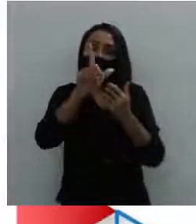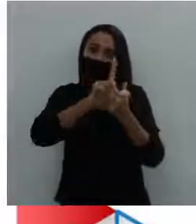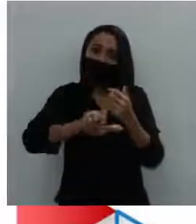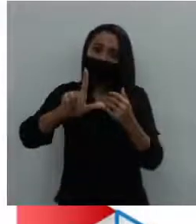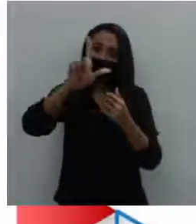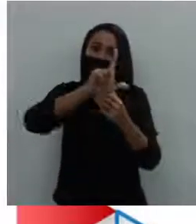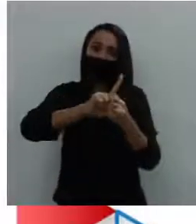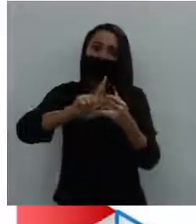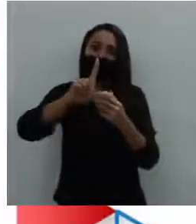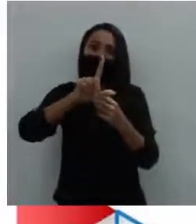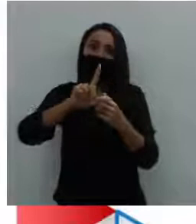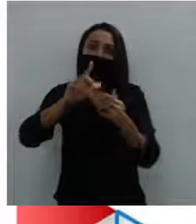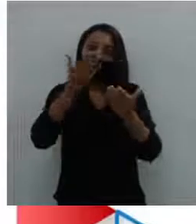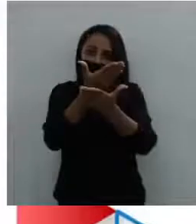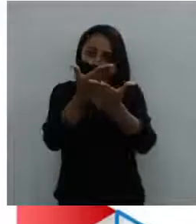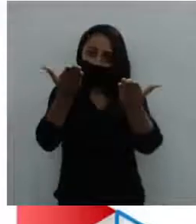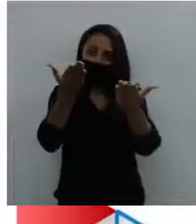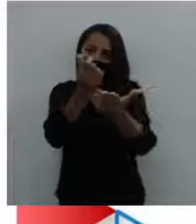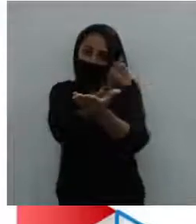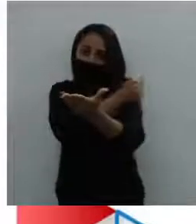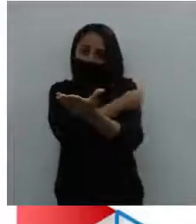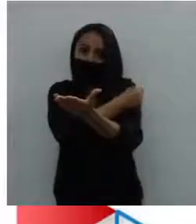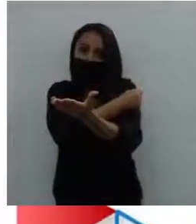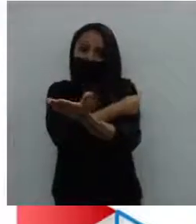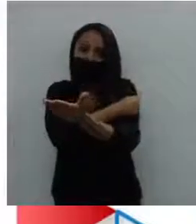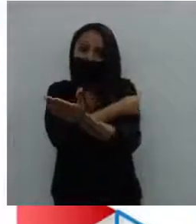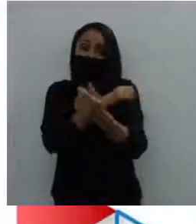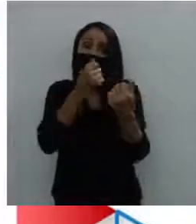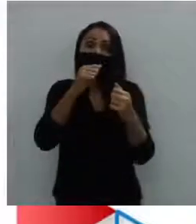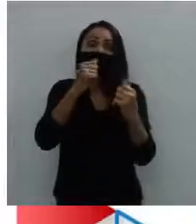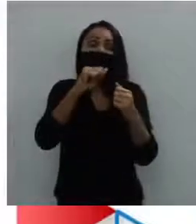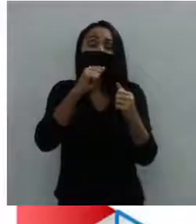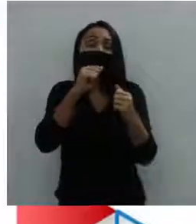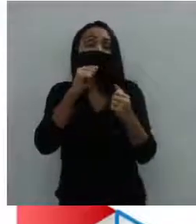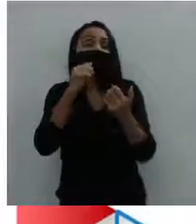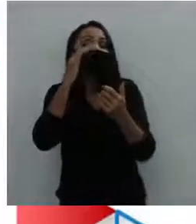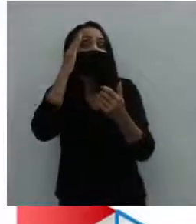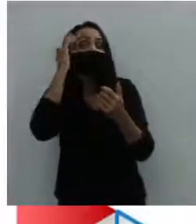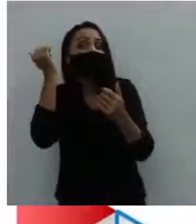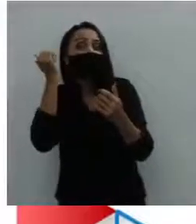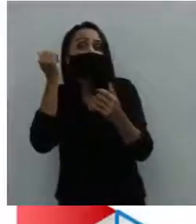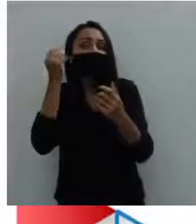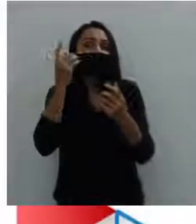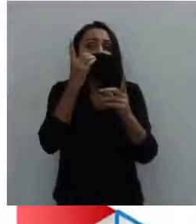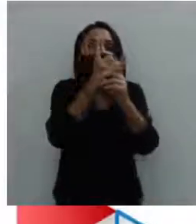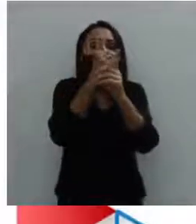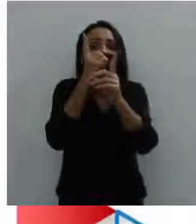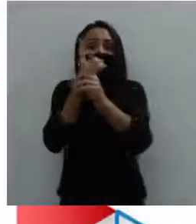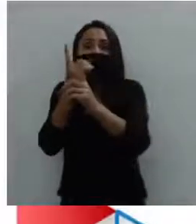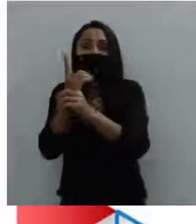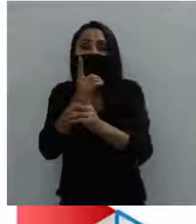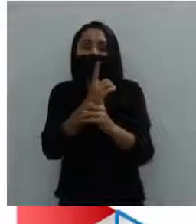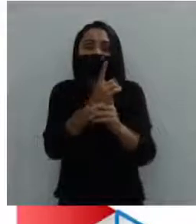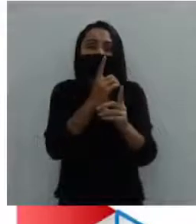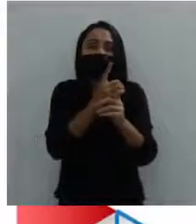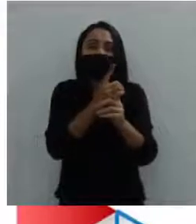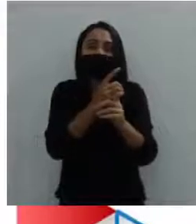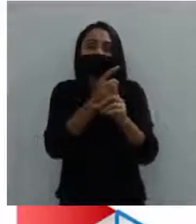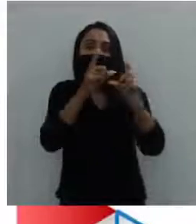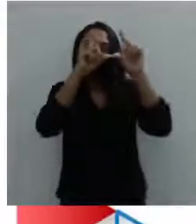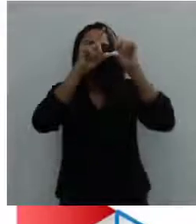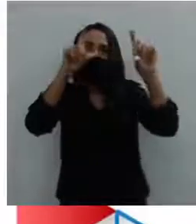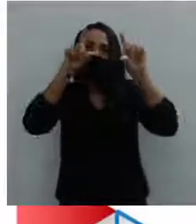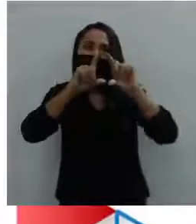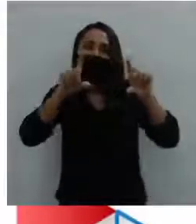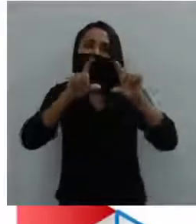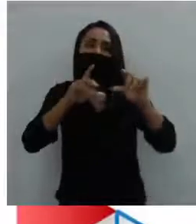literatura, vocês, estudantes, vão ter que saber identificar os elementos da narrativa, como está aí, olha,